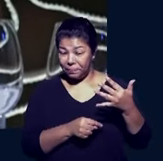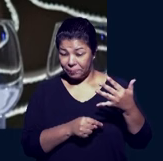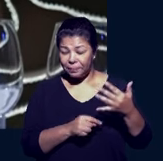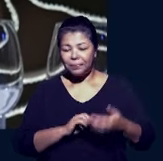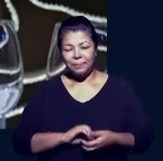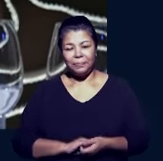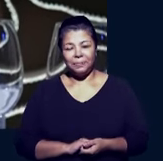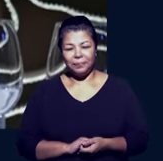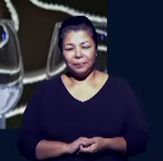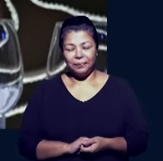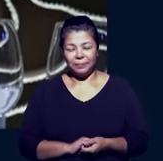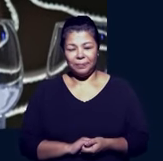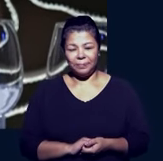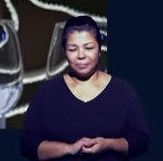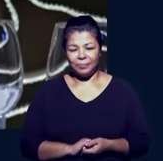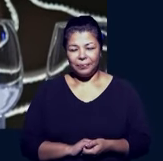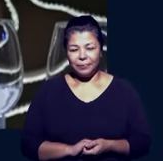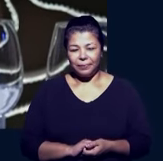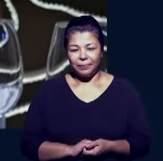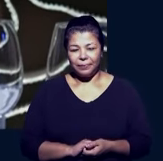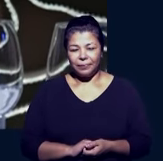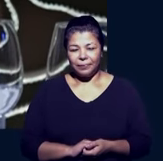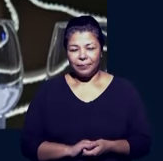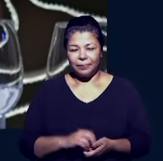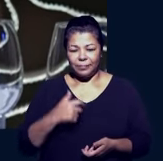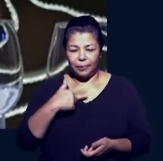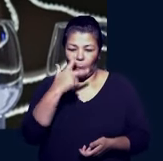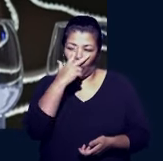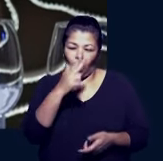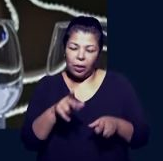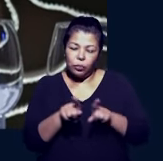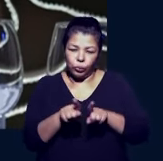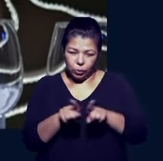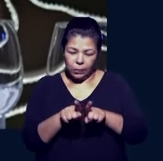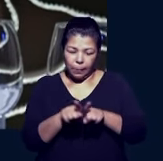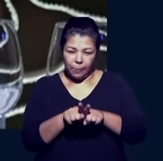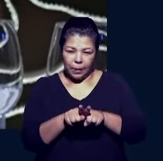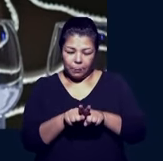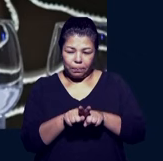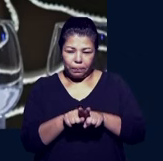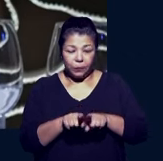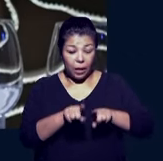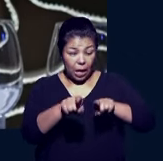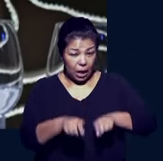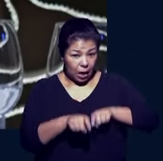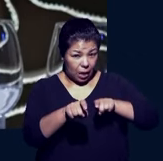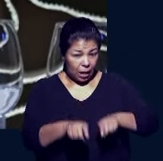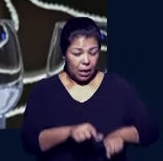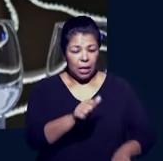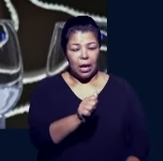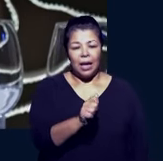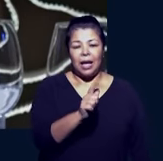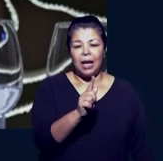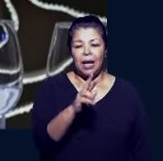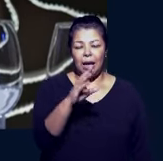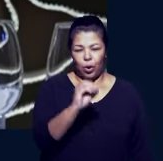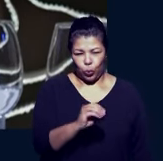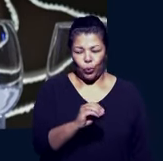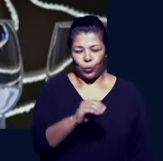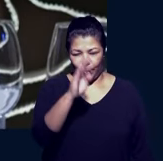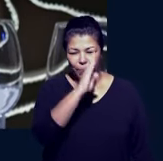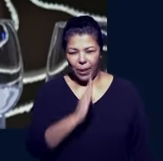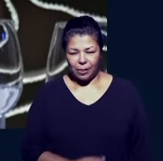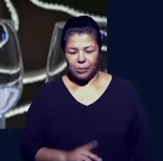Eh eu acho que o o Agro brasileiro ele teve o seu primeiro momento